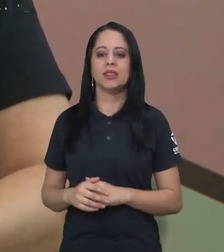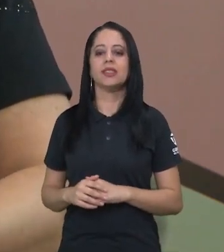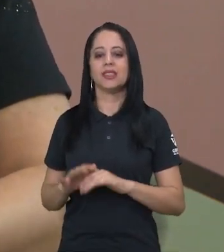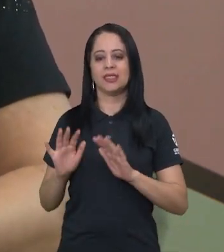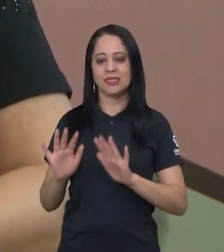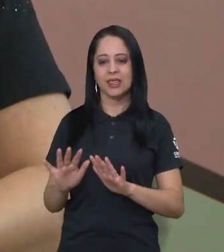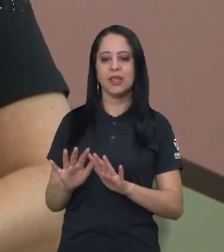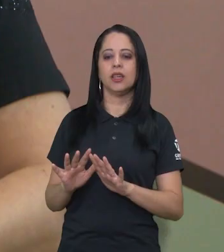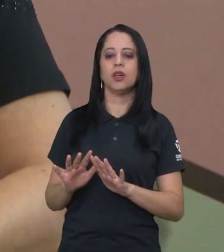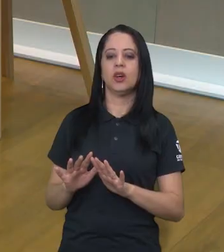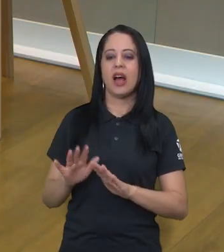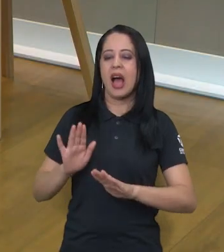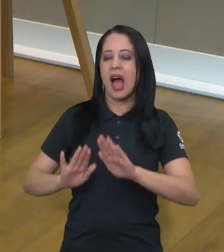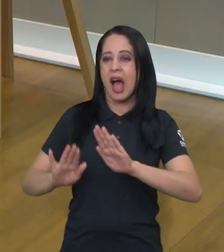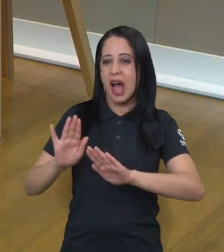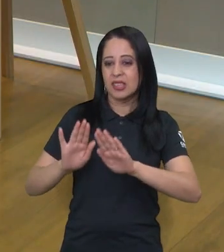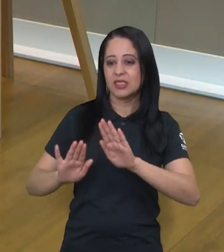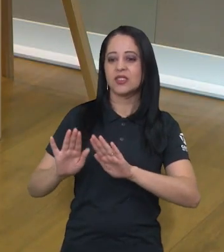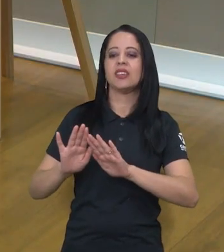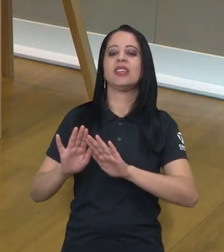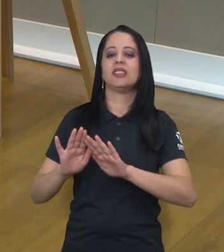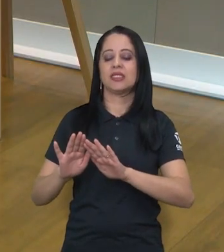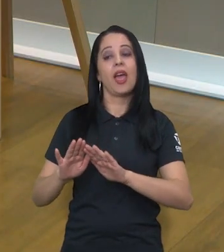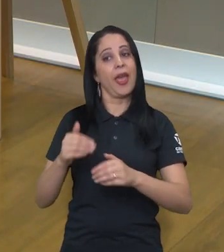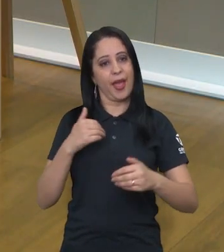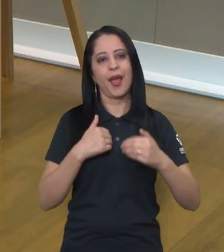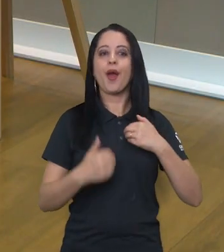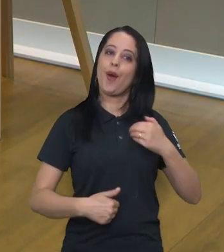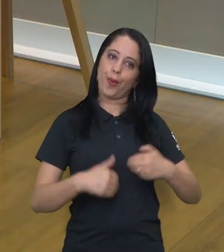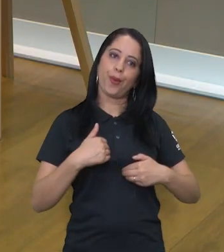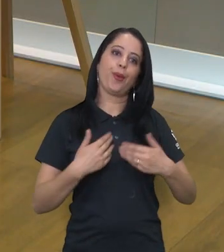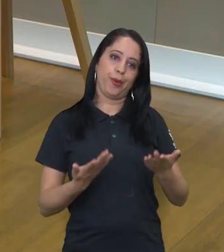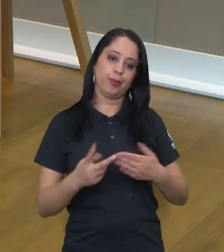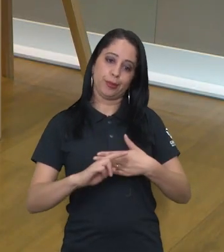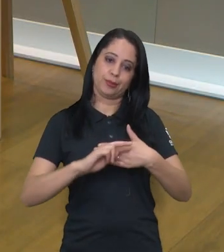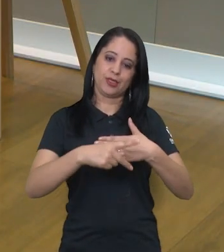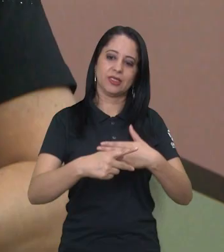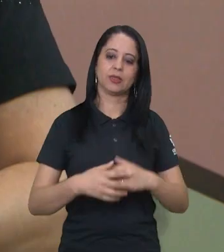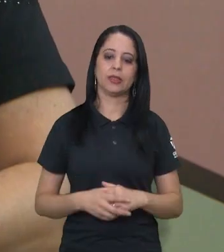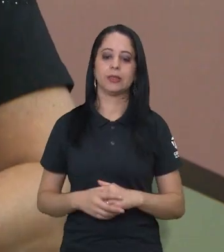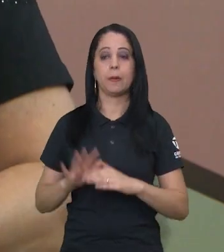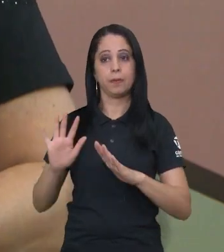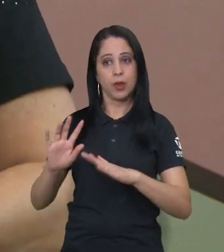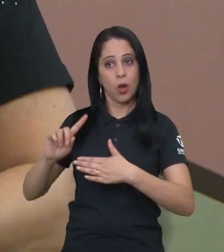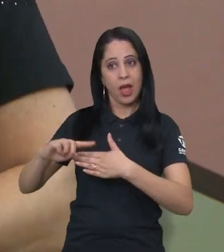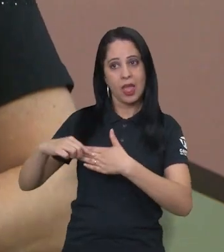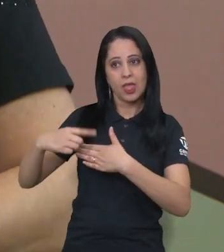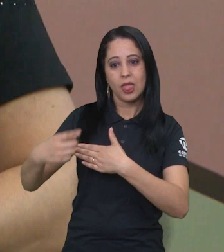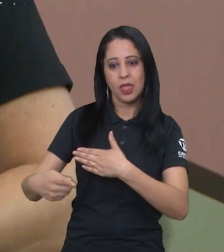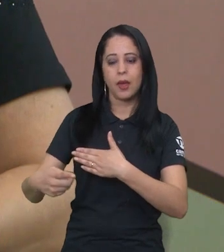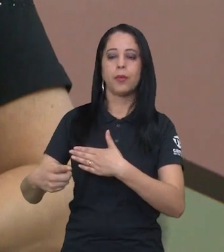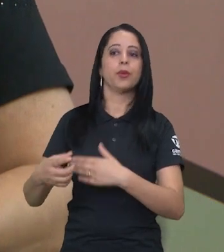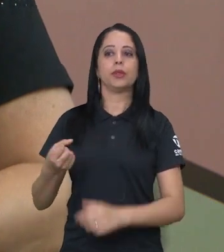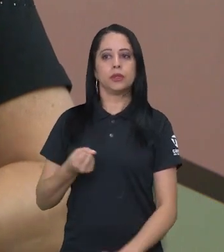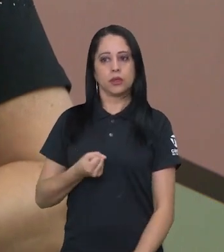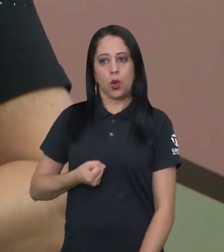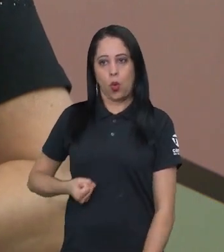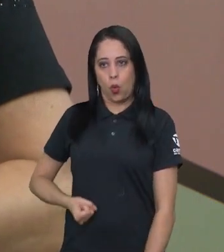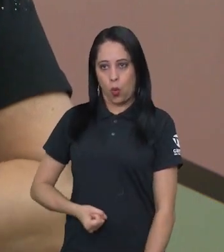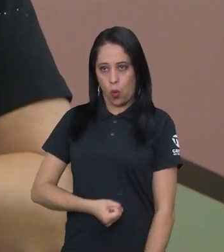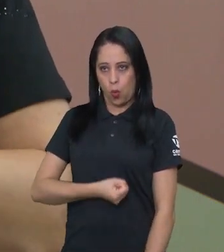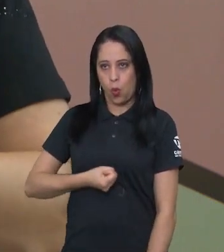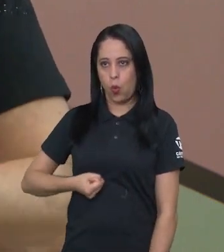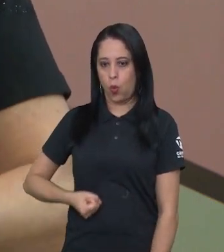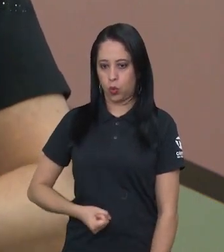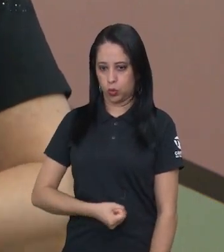paciente que tem até um pouco de náusea. Né? O corpo reage. Não tem como. Exato. Depois, a gente vai fazendo ultrassom seriado, que a